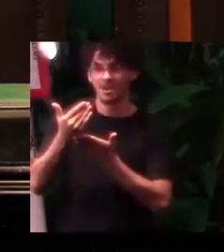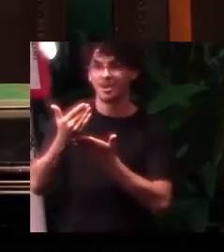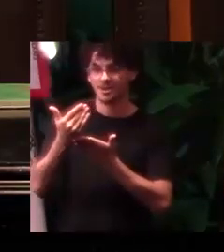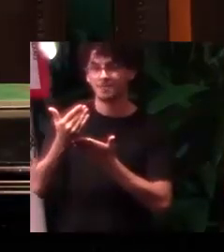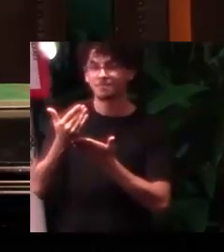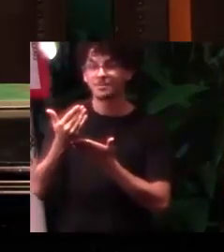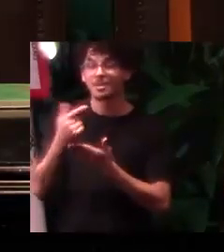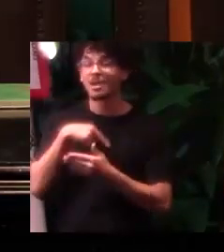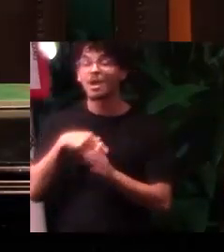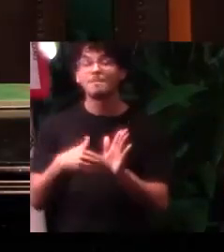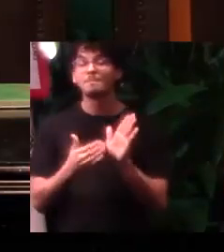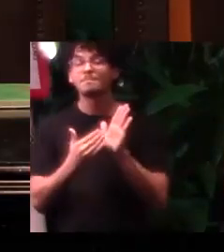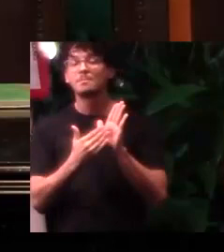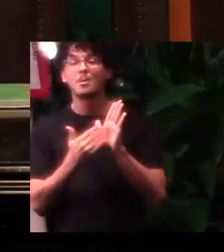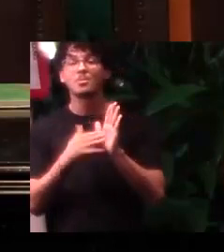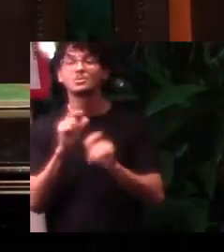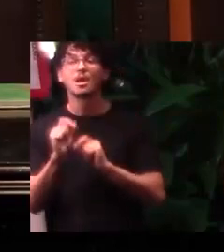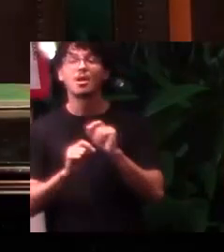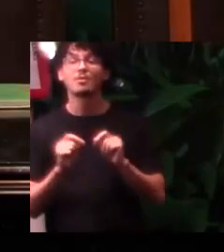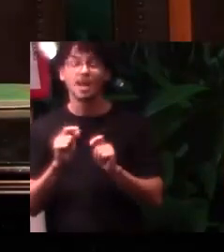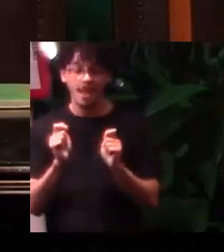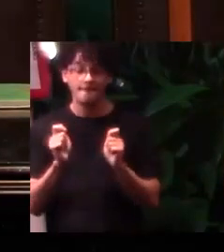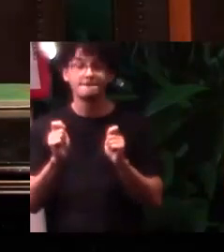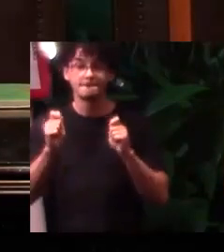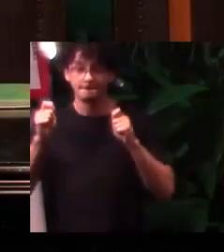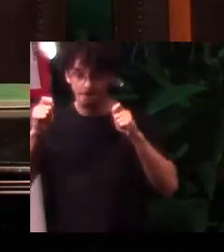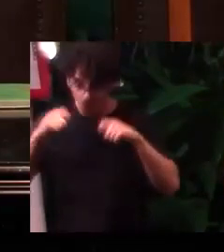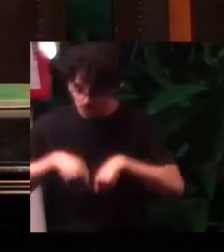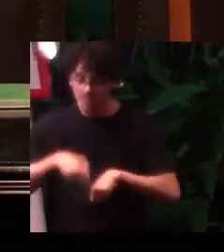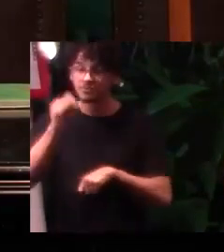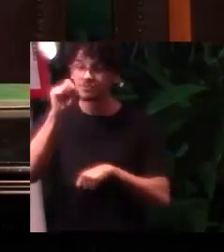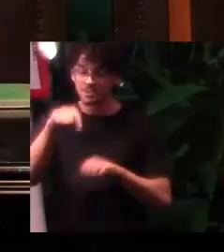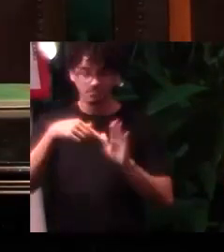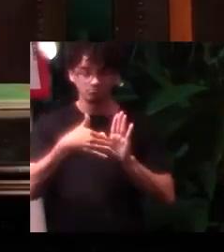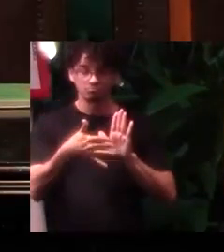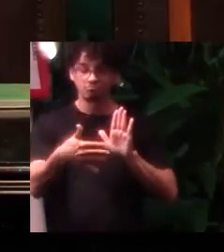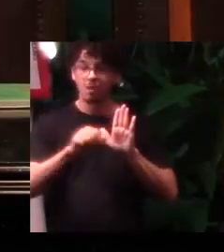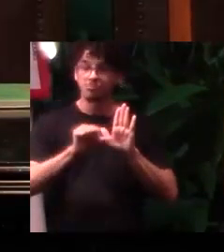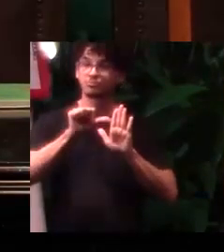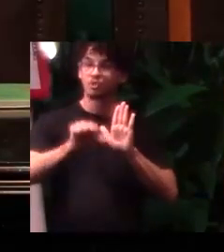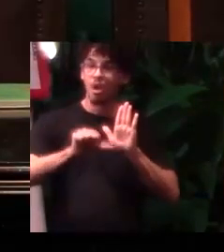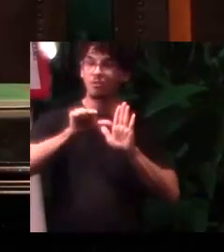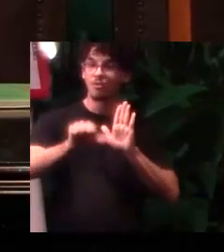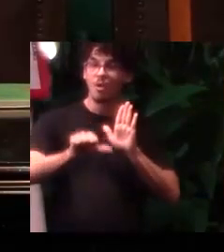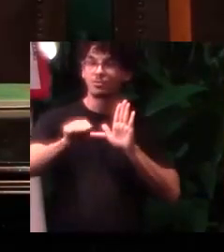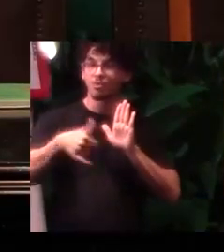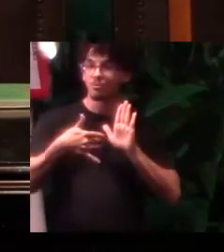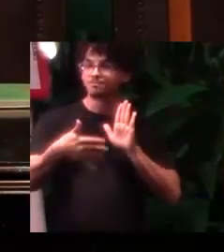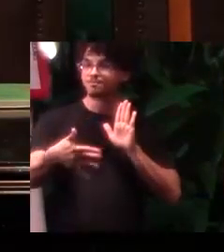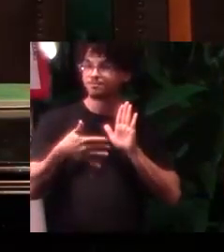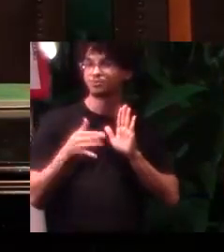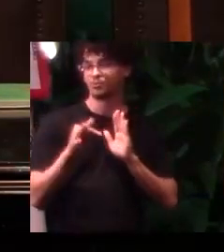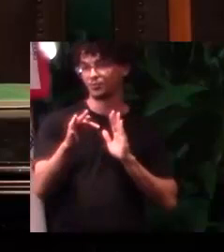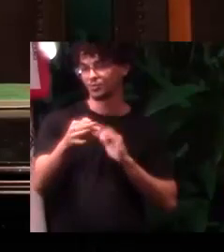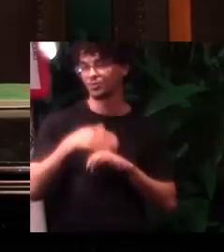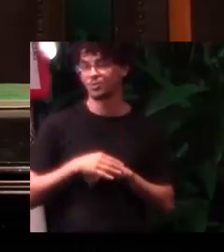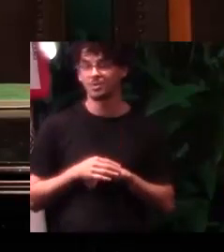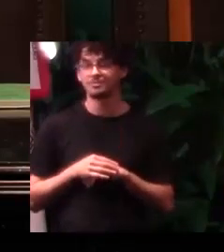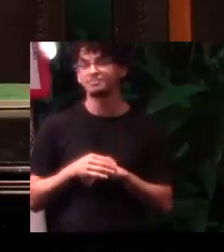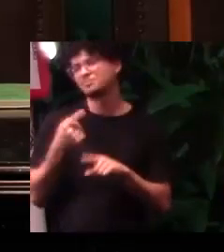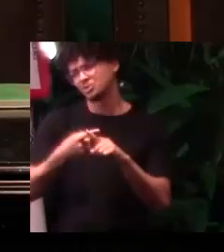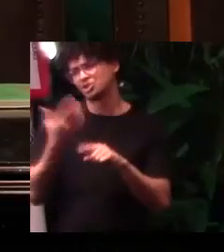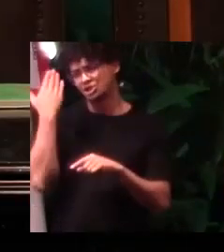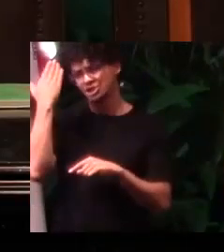a promessa era justamente que ele poderia ser mudado e deveria ser mudado, já que naquele momento, como